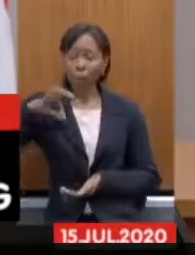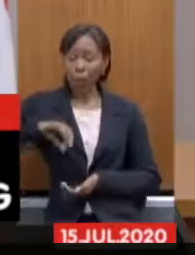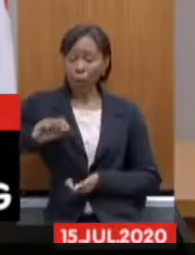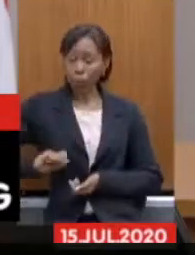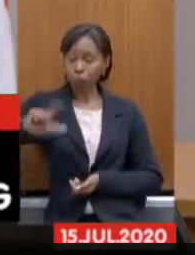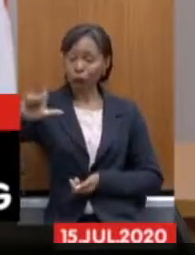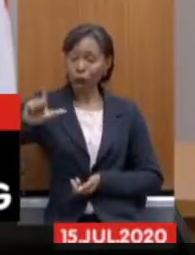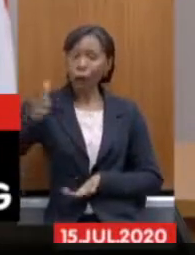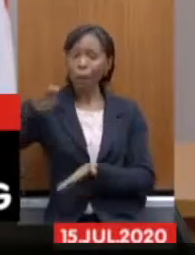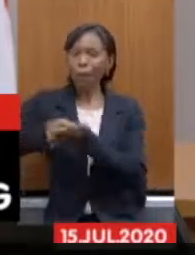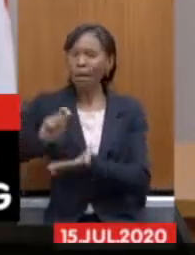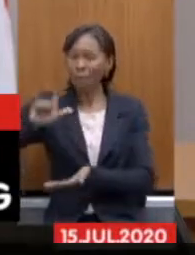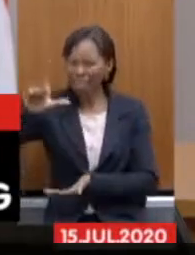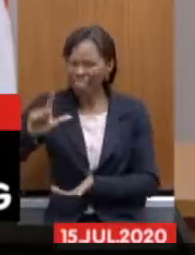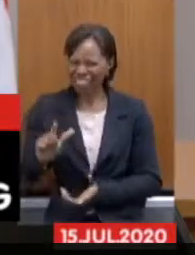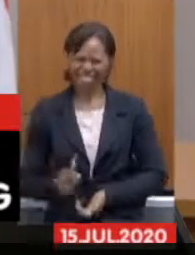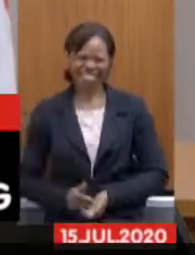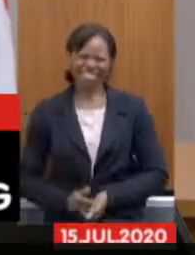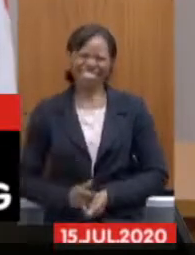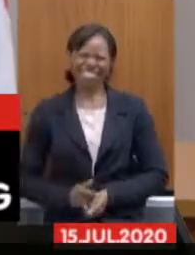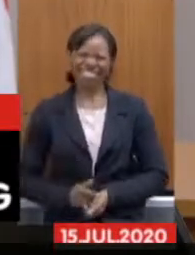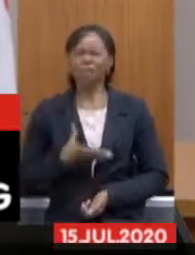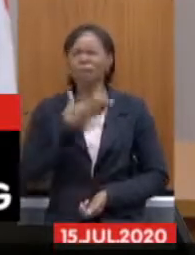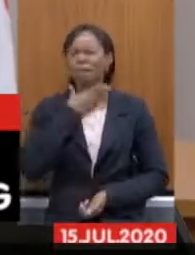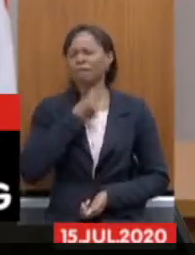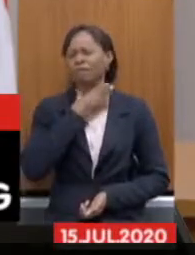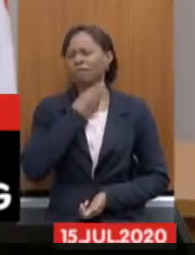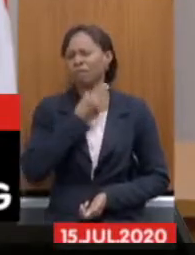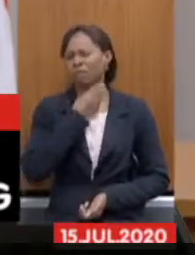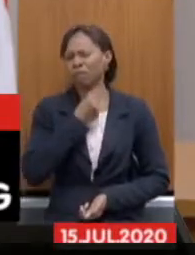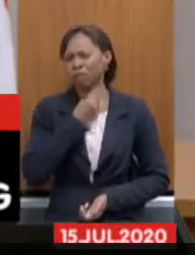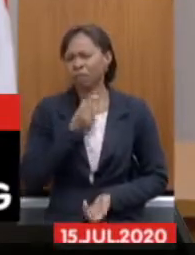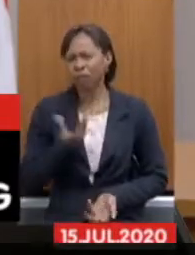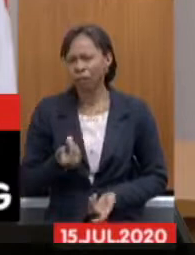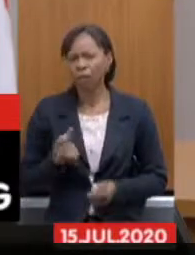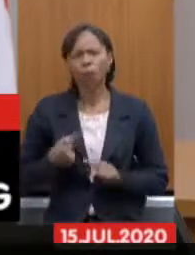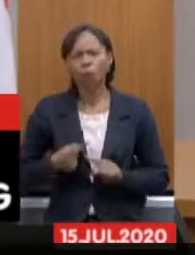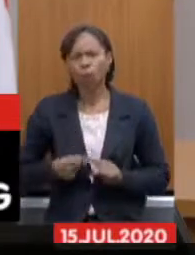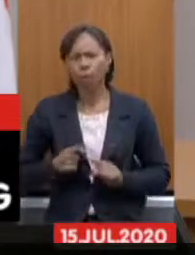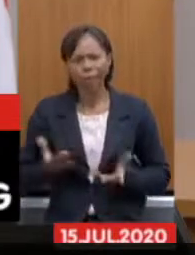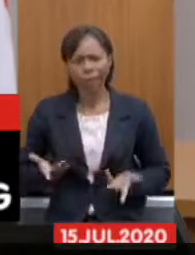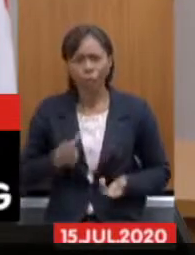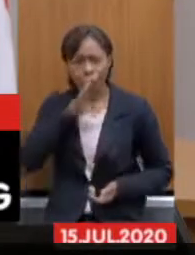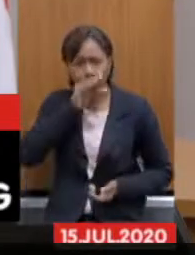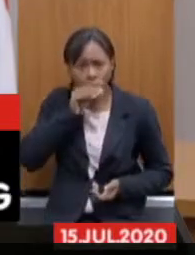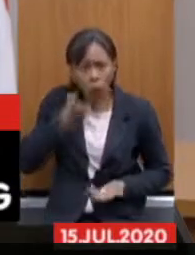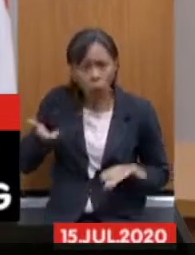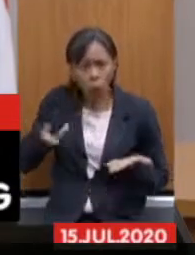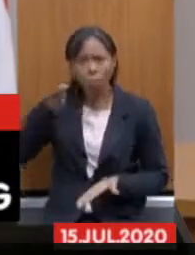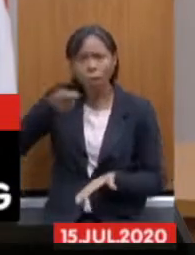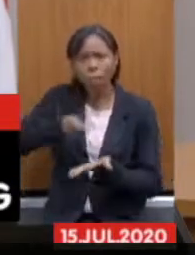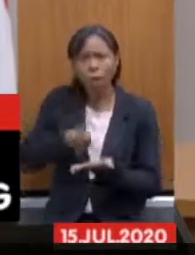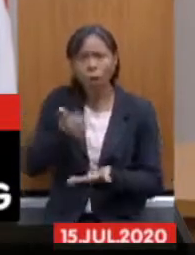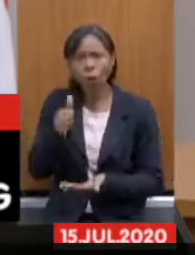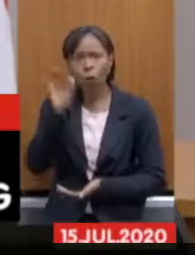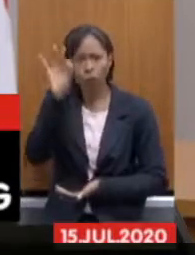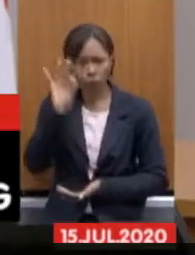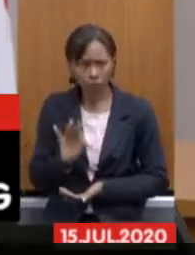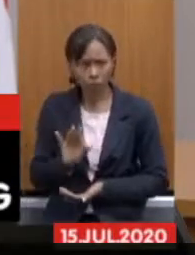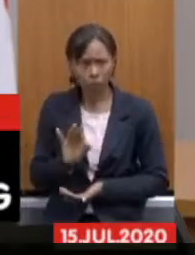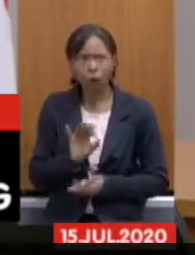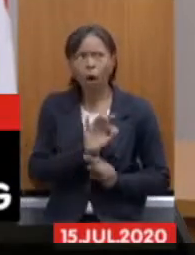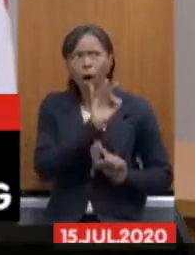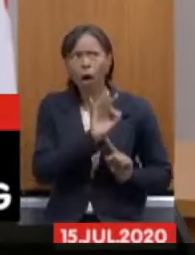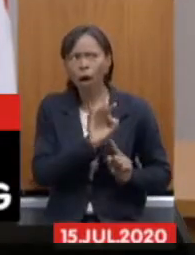vai pagar mais é uma falácia isso o primeiro servidores hoje pagam onze por cento as